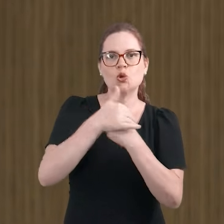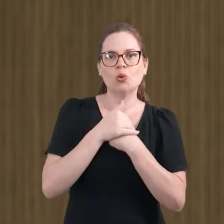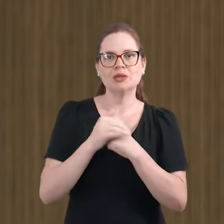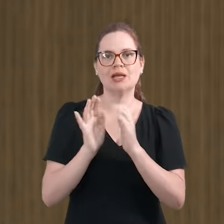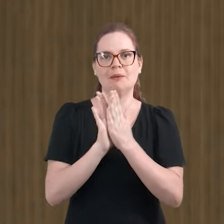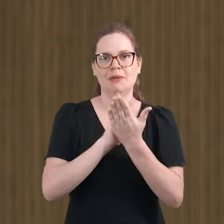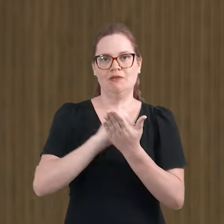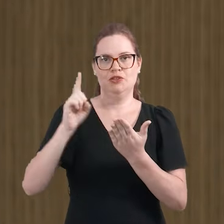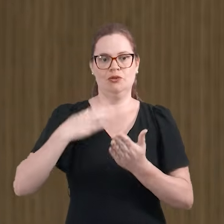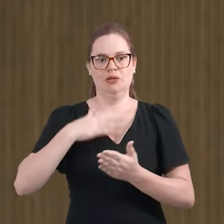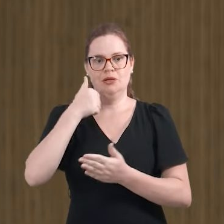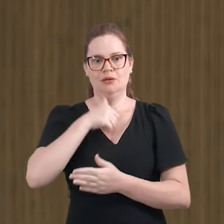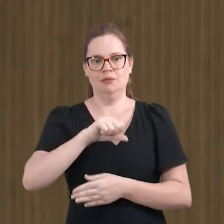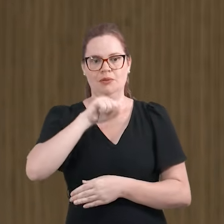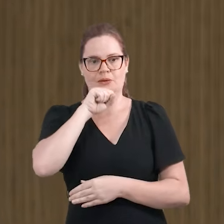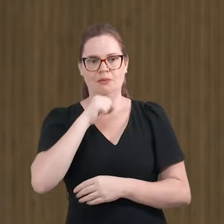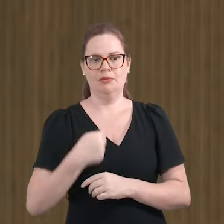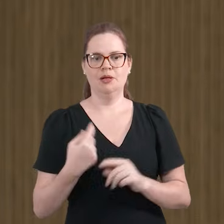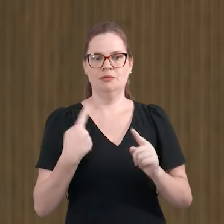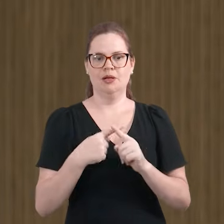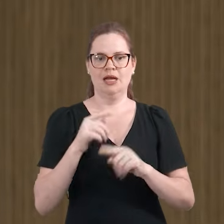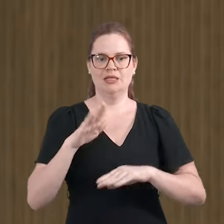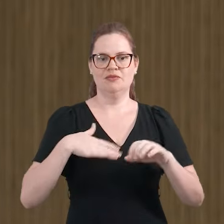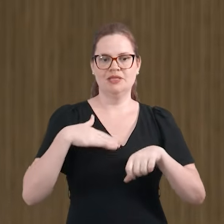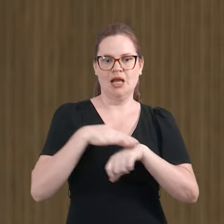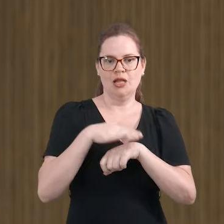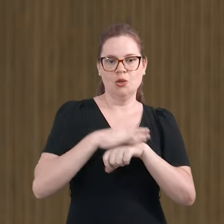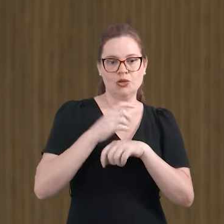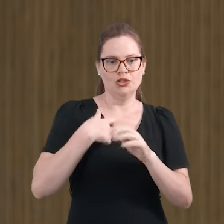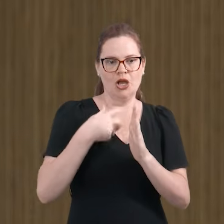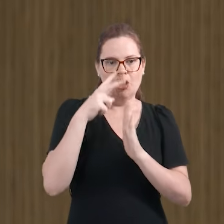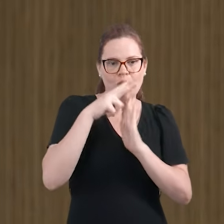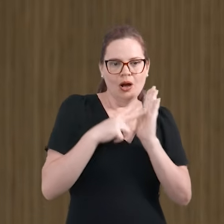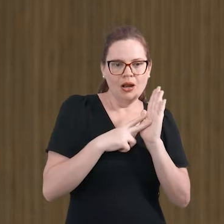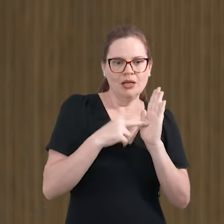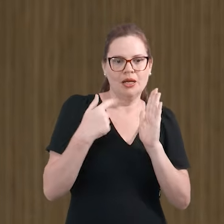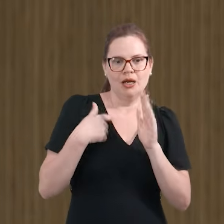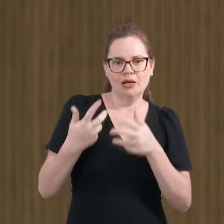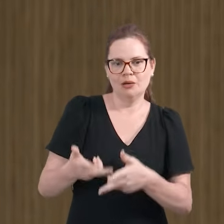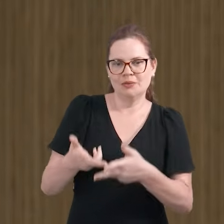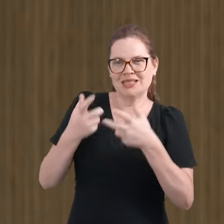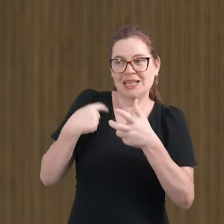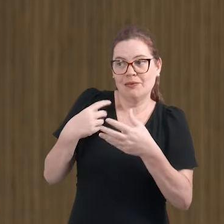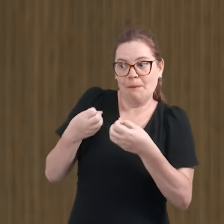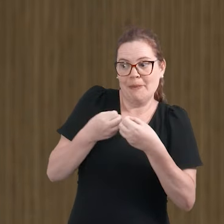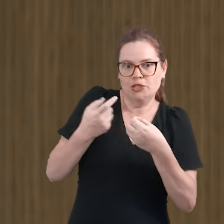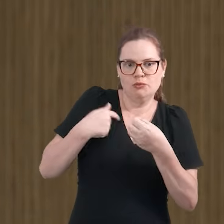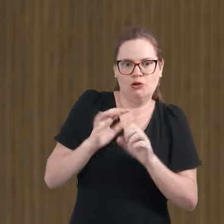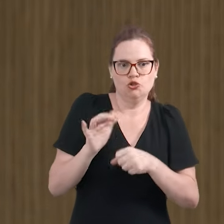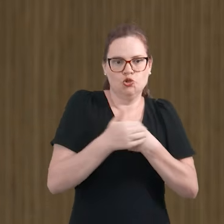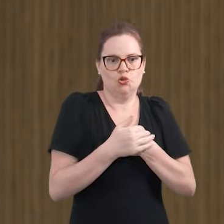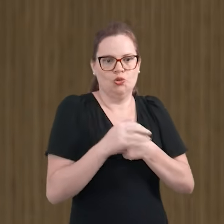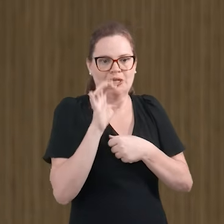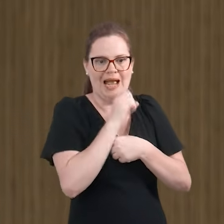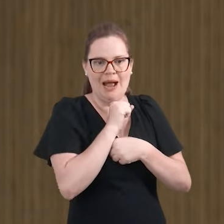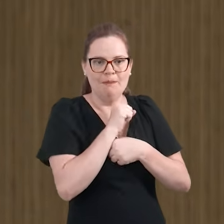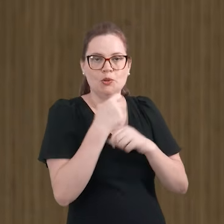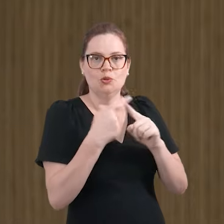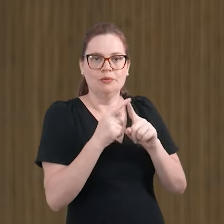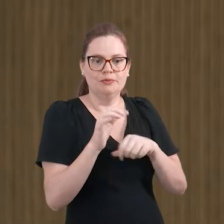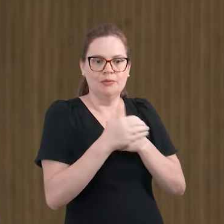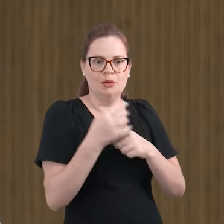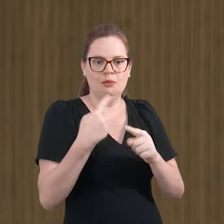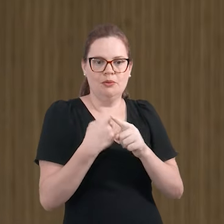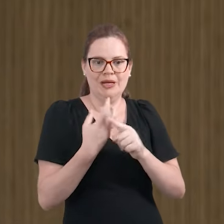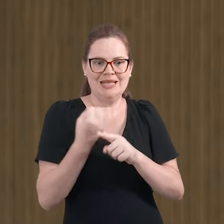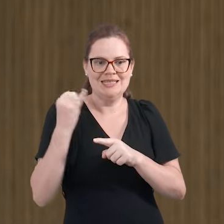de noche tenía que leerla y cuando sentía que ella se acercaba tenía que esconderlo. Si estaba orando tenía que levantarme rápido porque